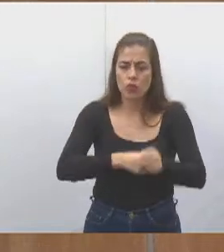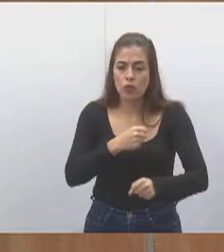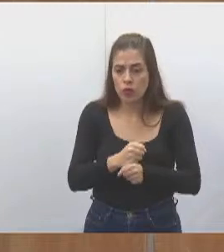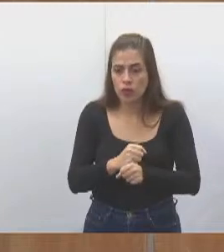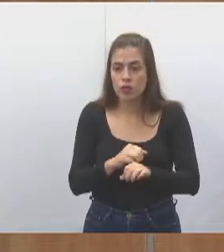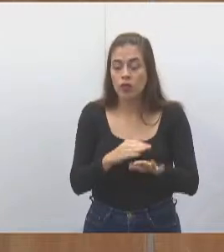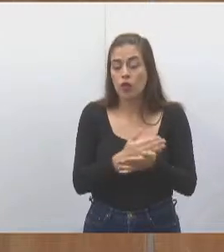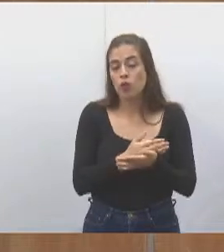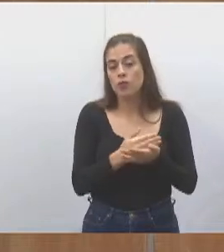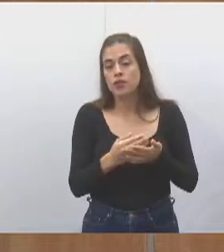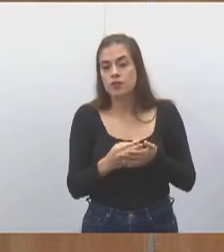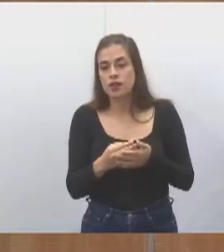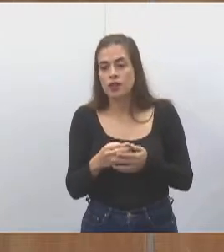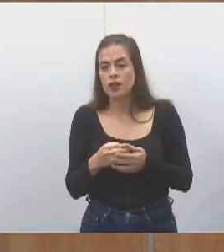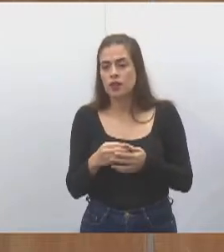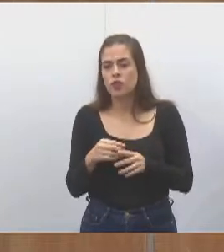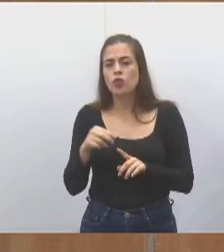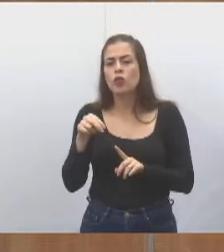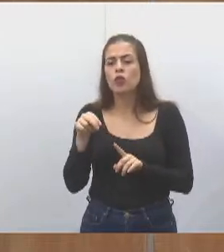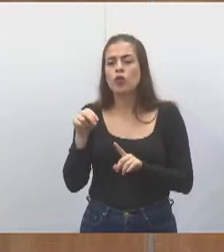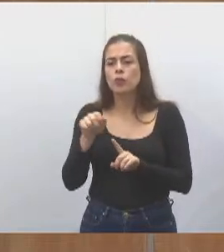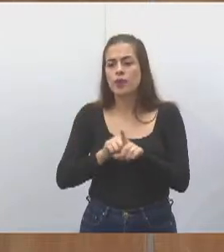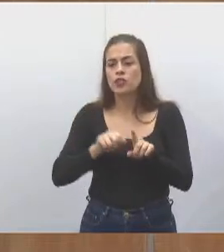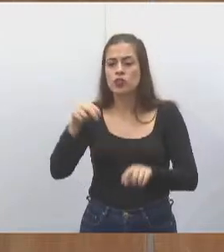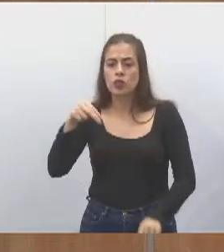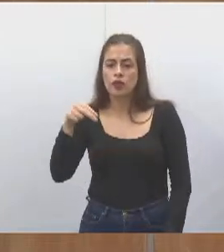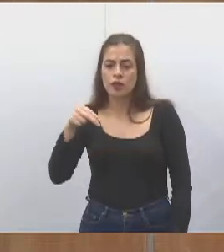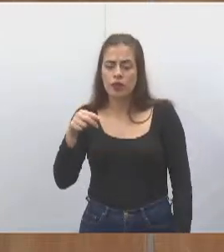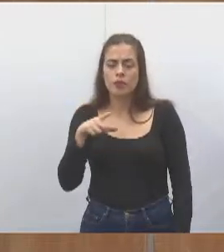iniciando novembro. Então, teoricamente, temos 2 meses.